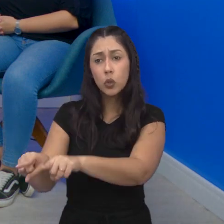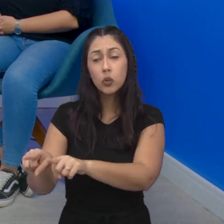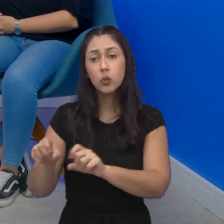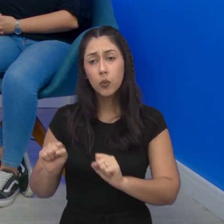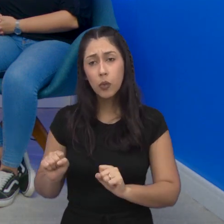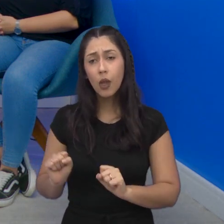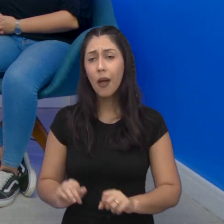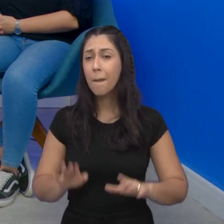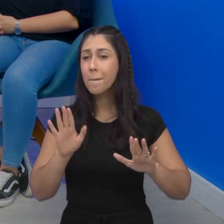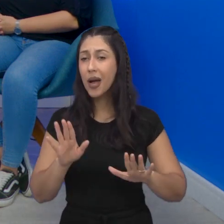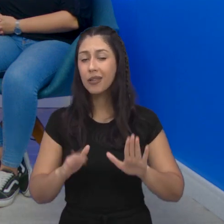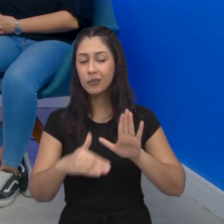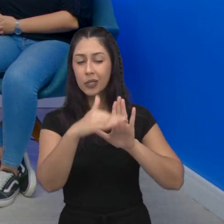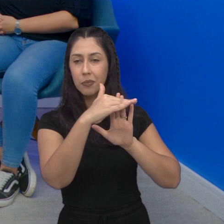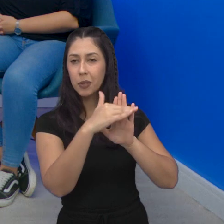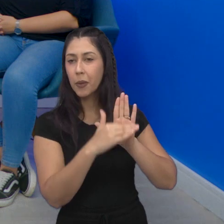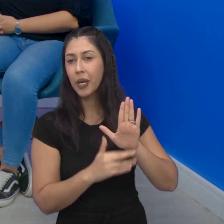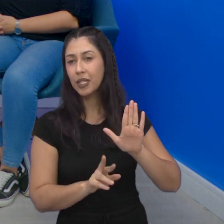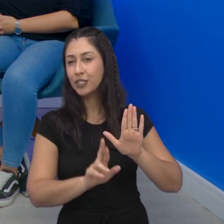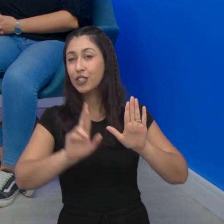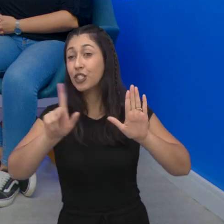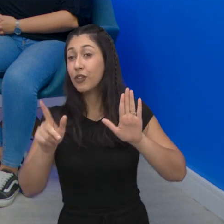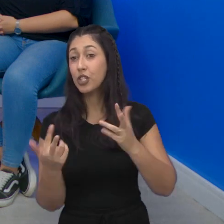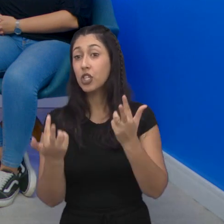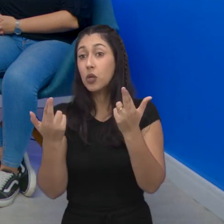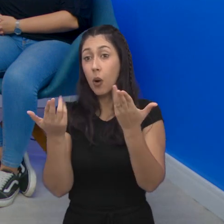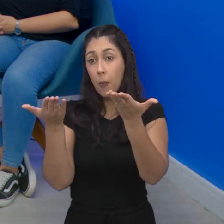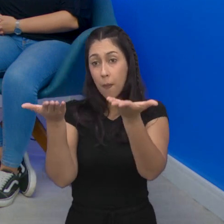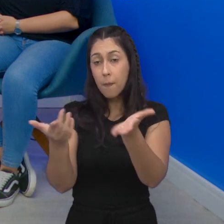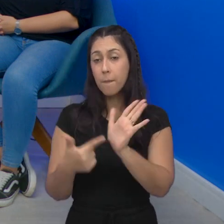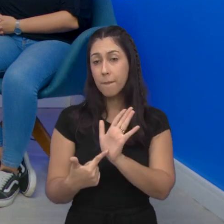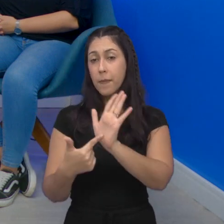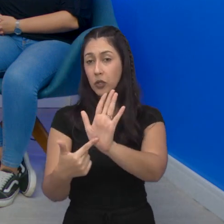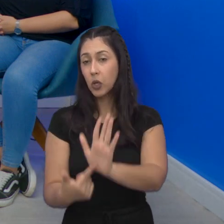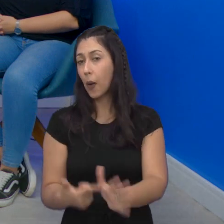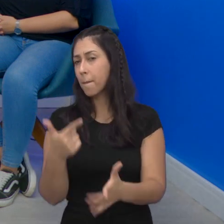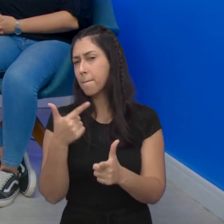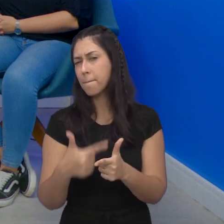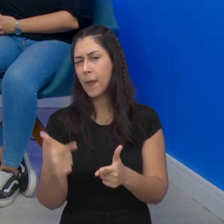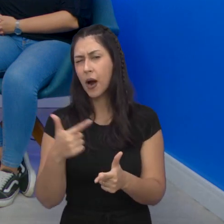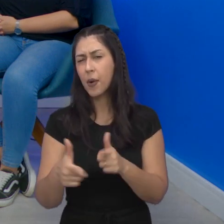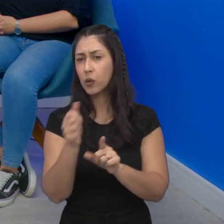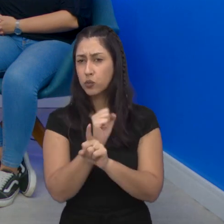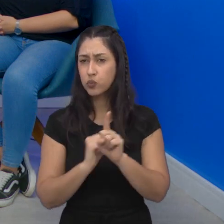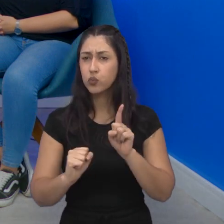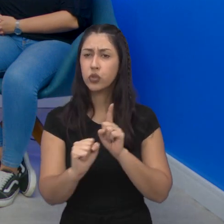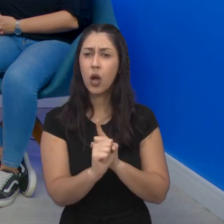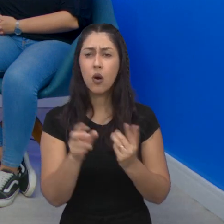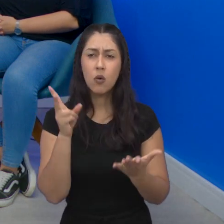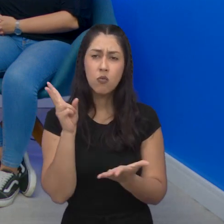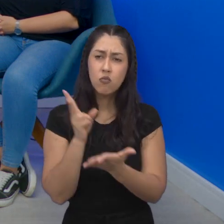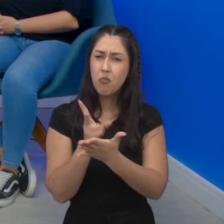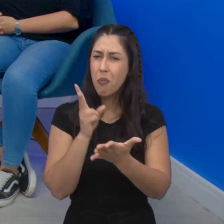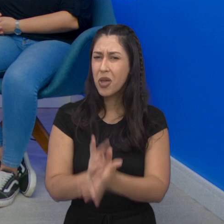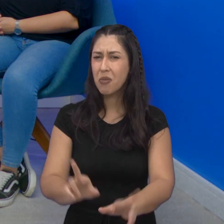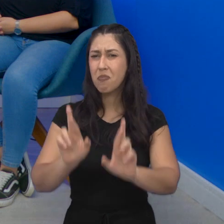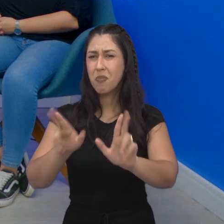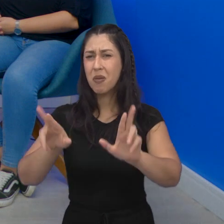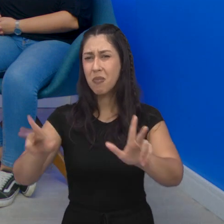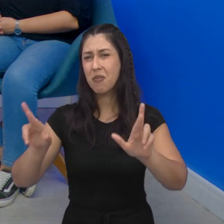Na questão de outras pautas, como as que você citou, questões sociais, também, mesmo diante